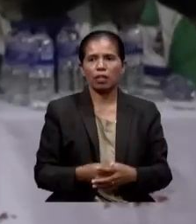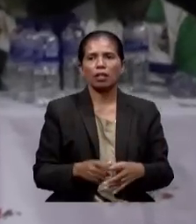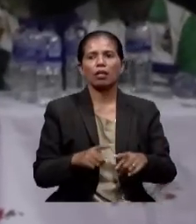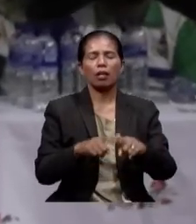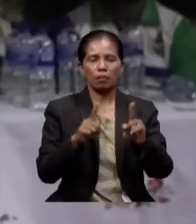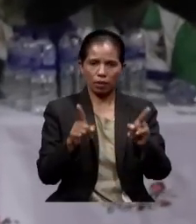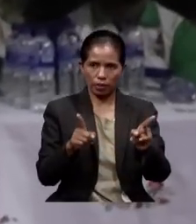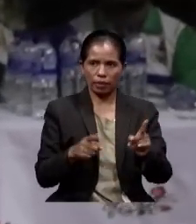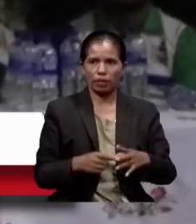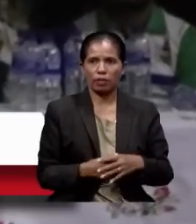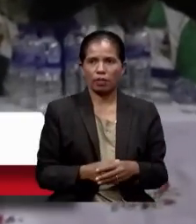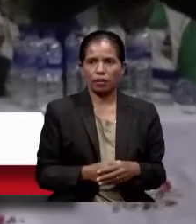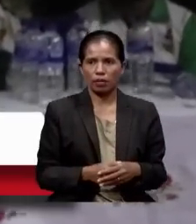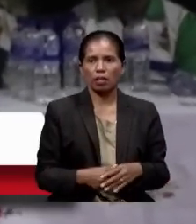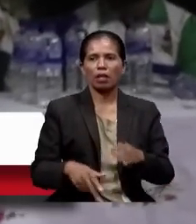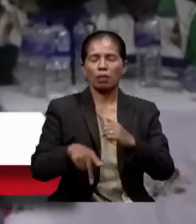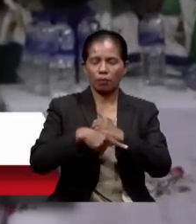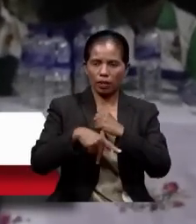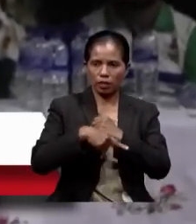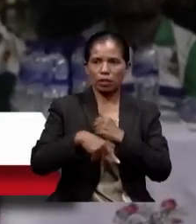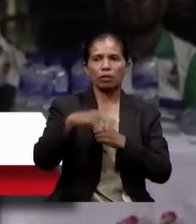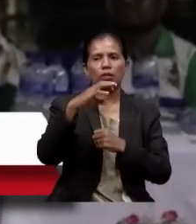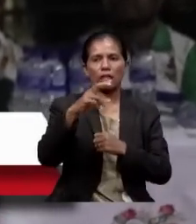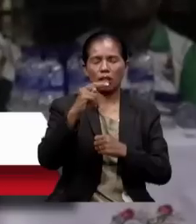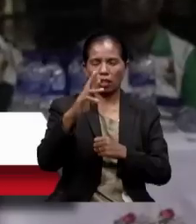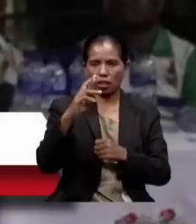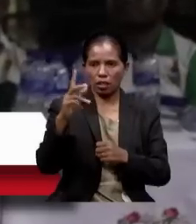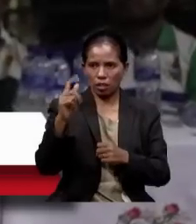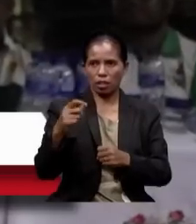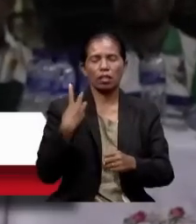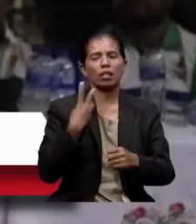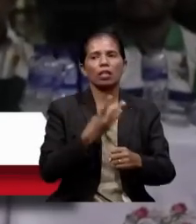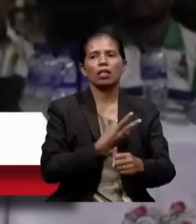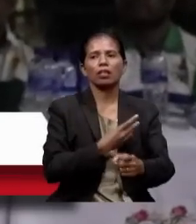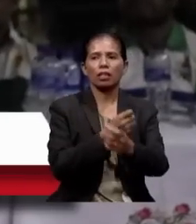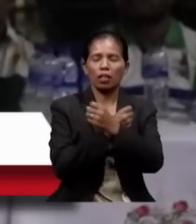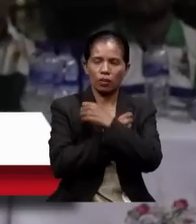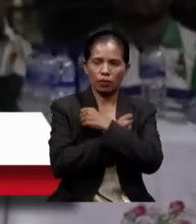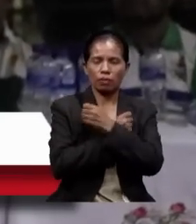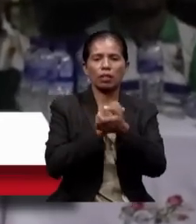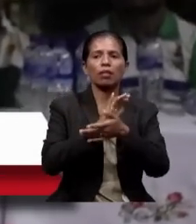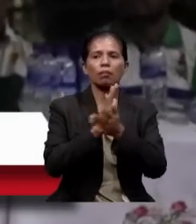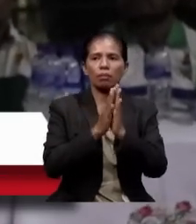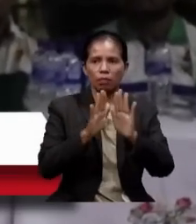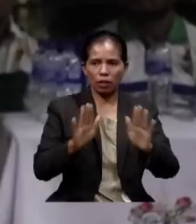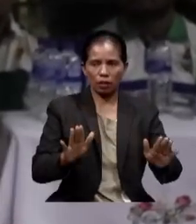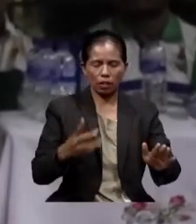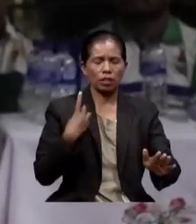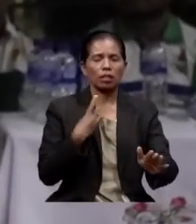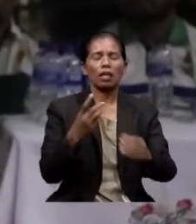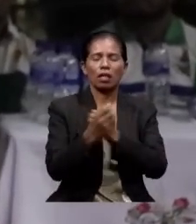bem. Partido CNRT, ita hadomi pas, ita hadomi